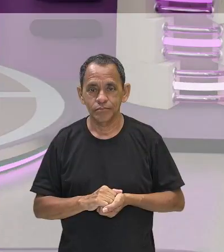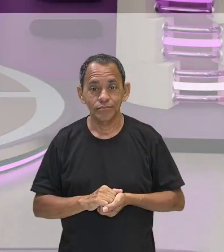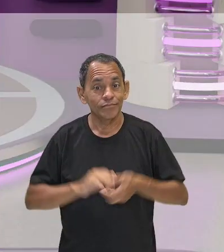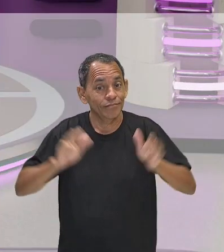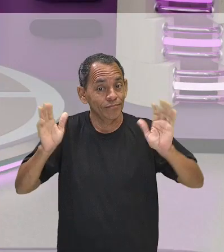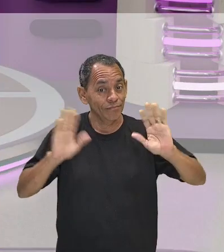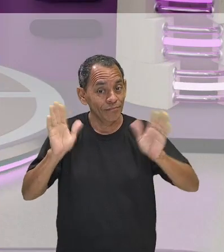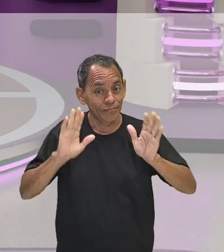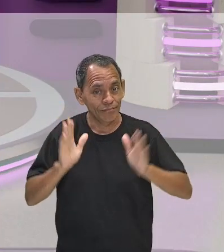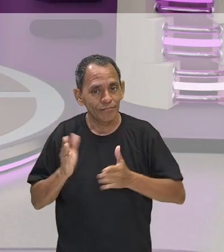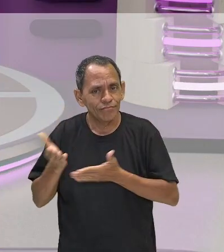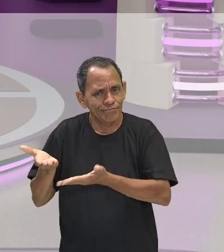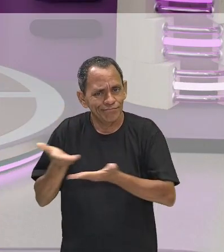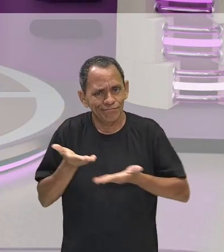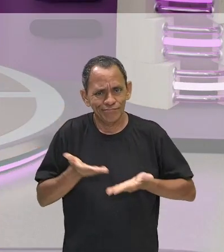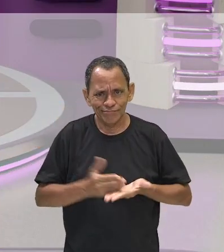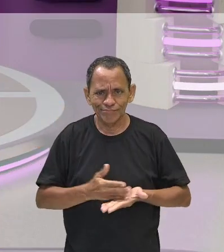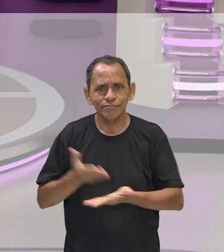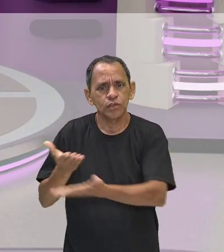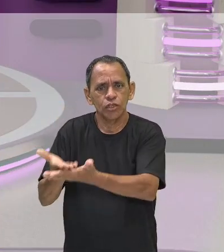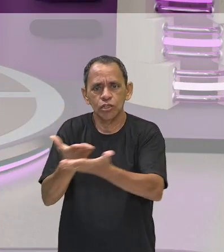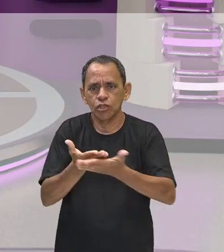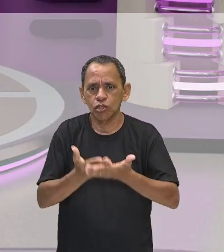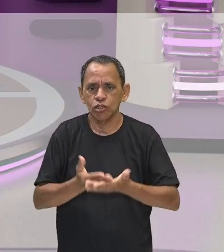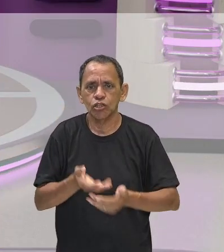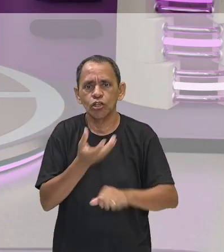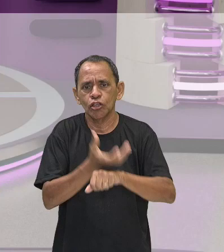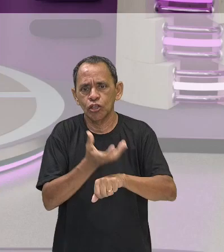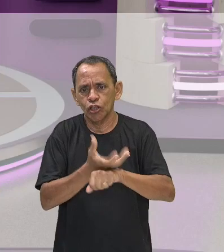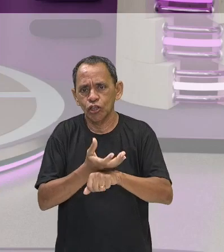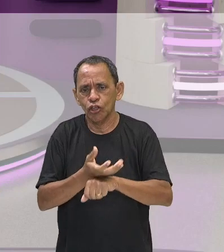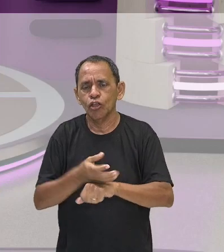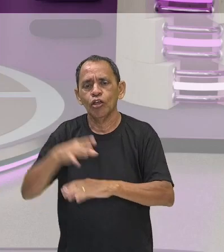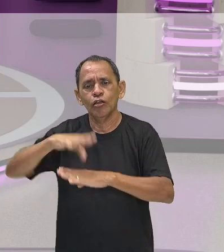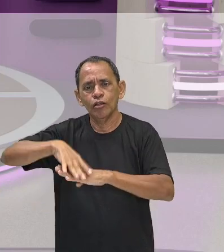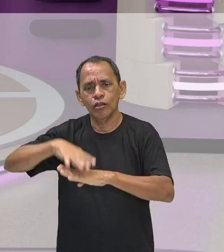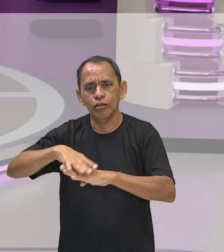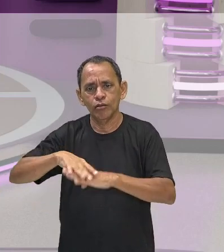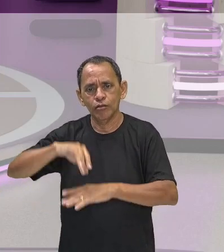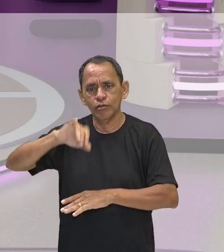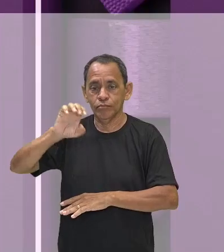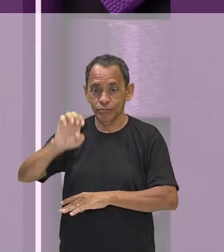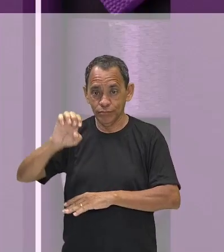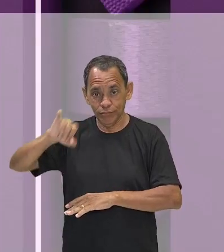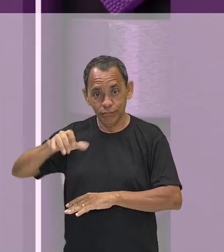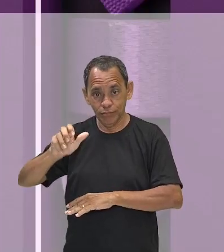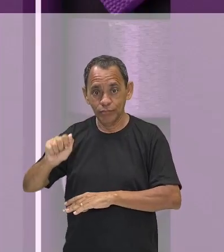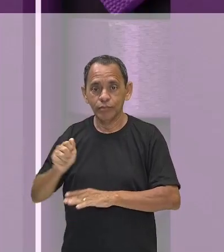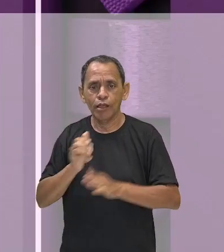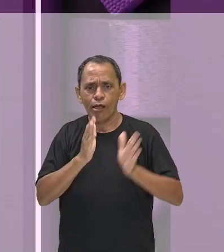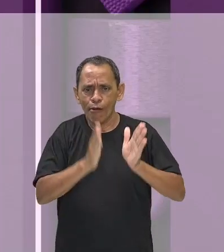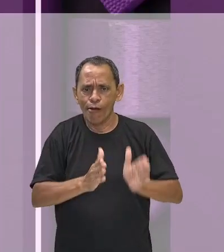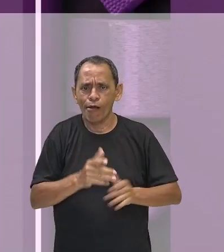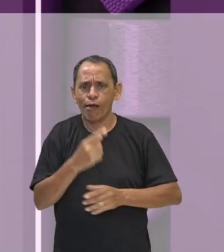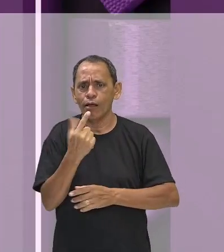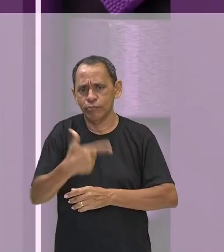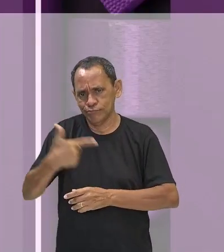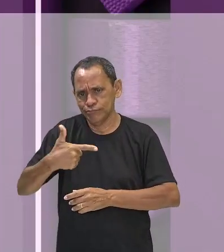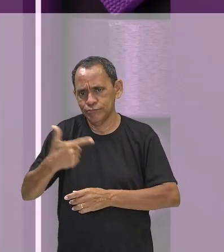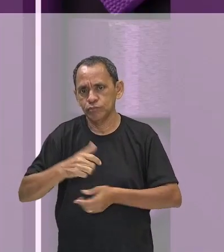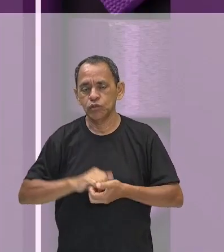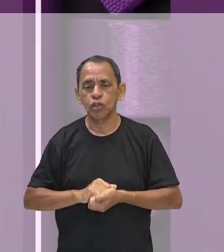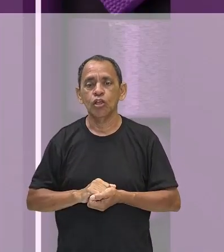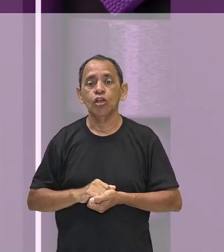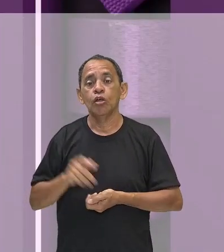Olá, sejam todos bem-vindos a mais uma aula do componente de matemática EJA segunda fase. Aqui quem vos fala é o professor